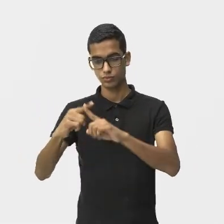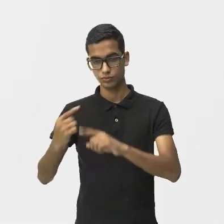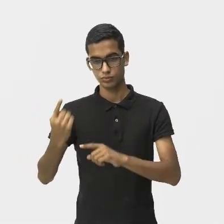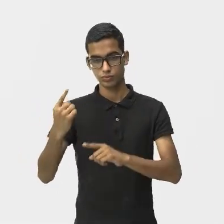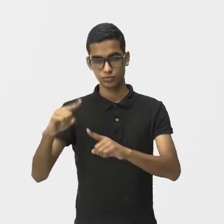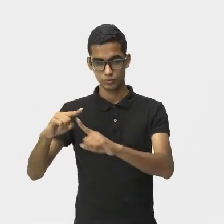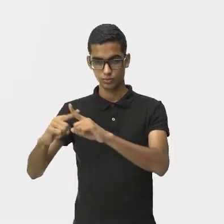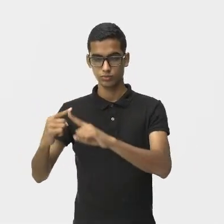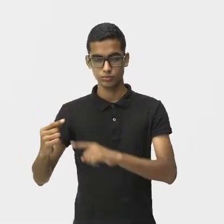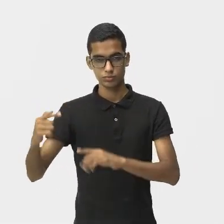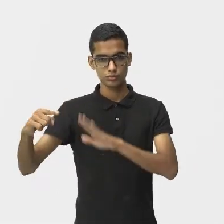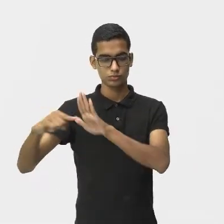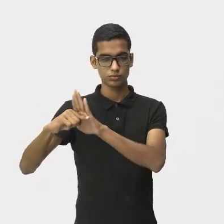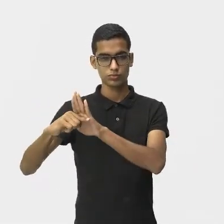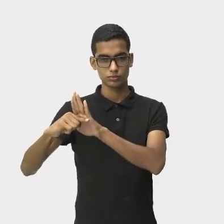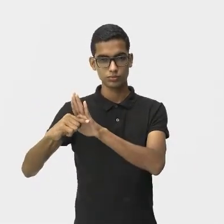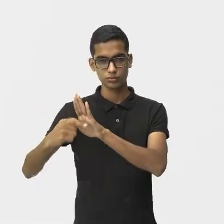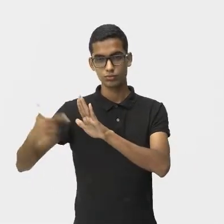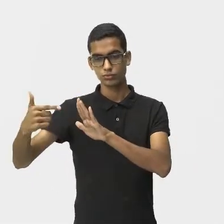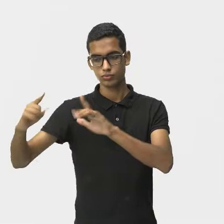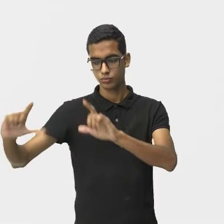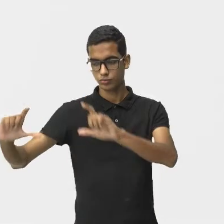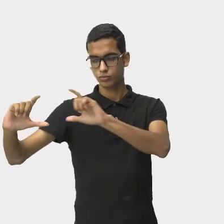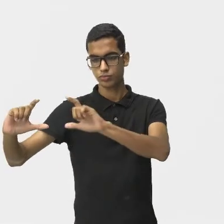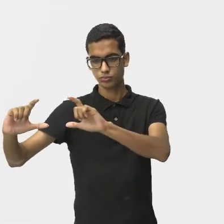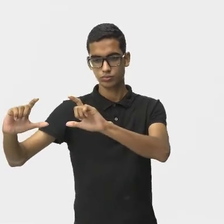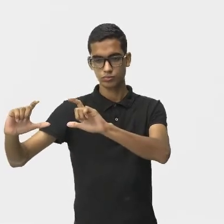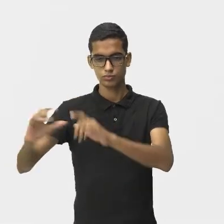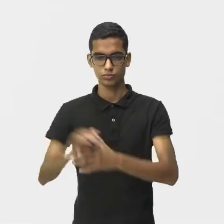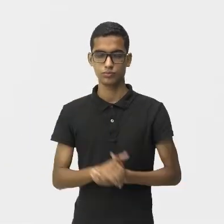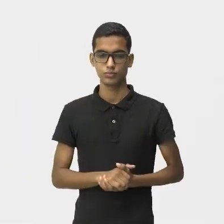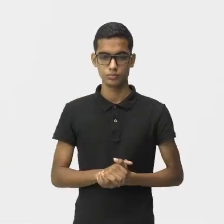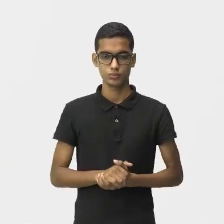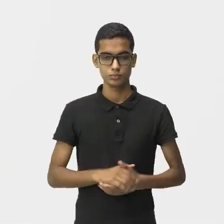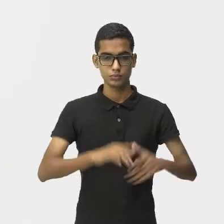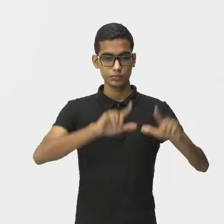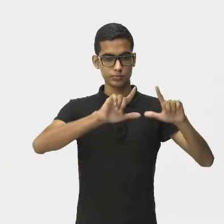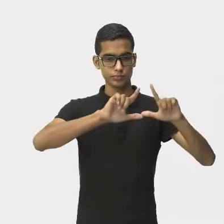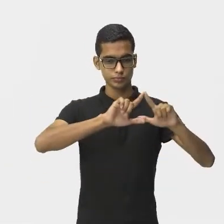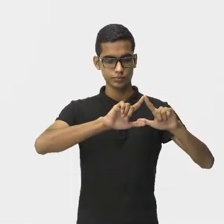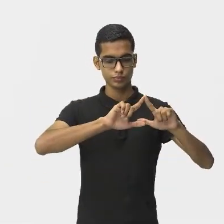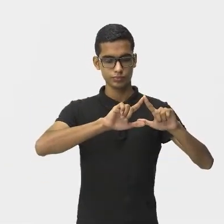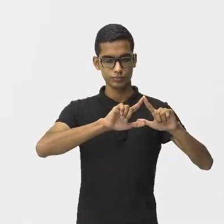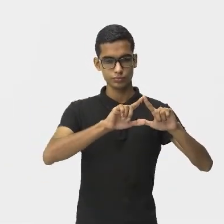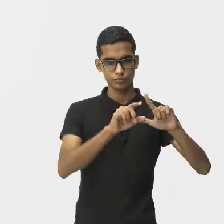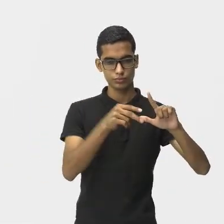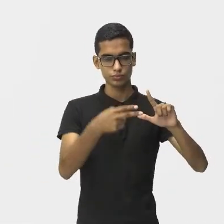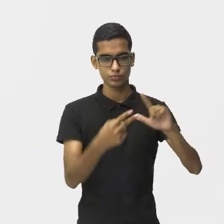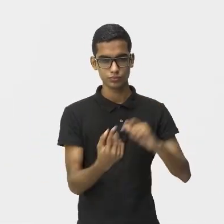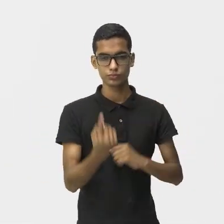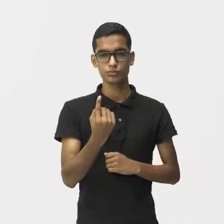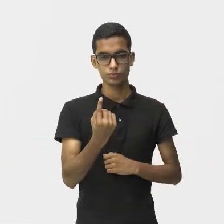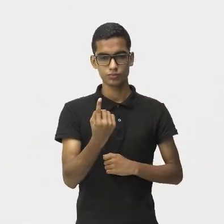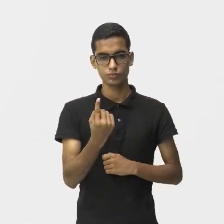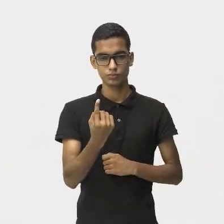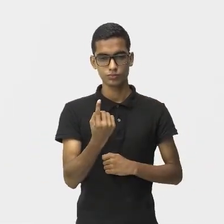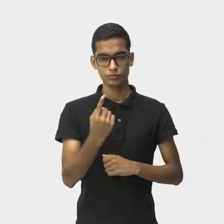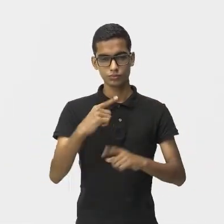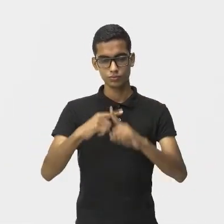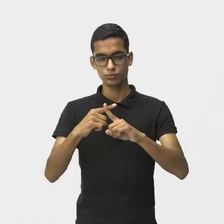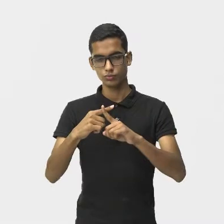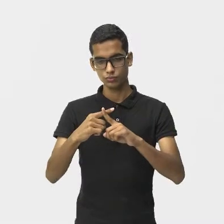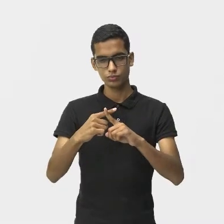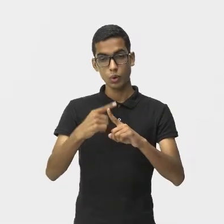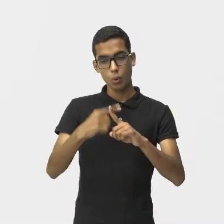parêntese. Delta é igual, 1 ao quadrado é igual a 1. 4 vezes 1 é igual a 4,